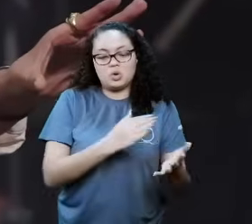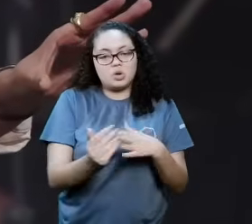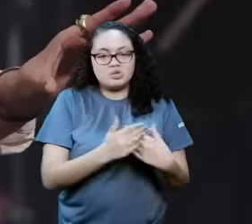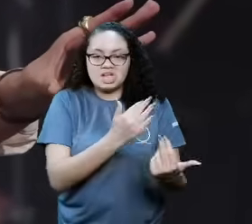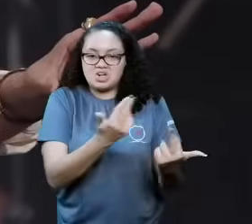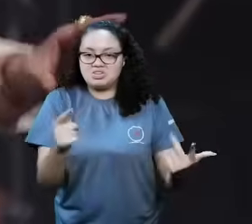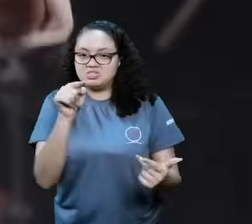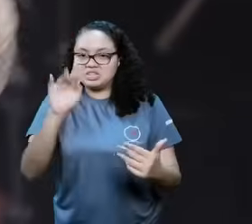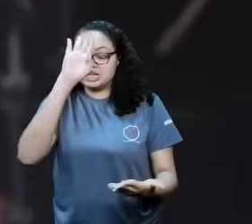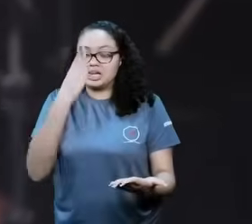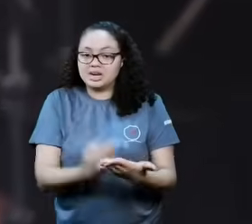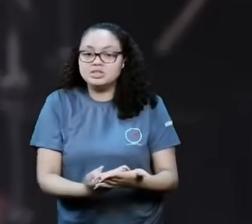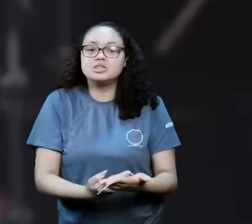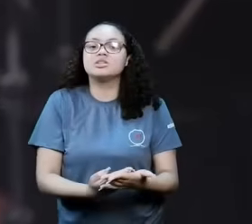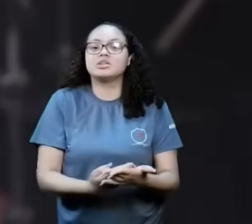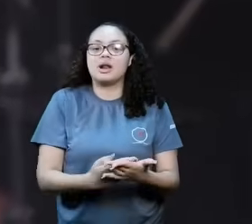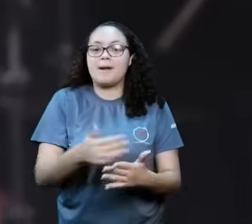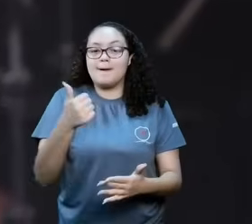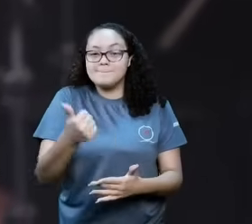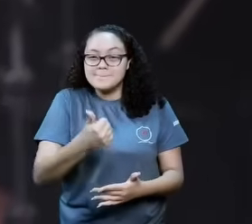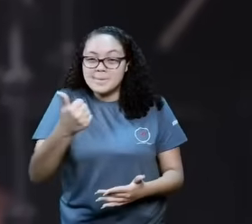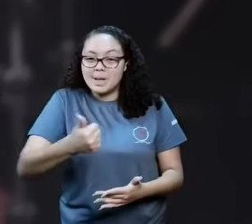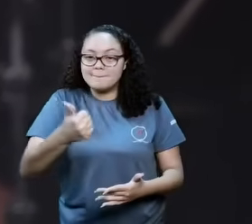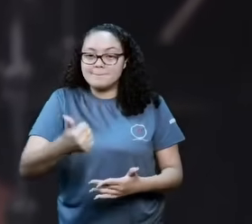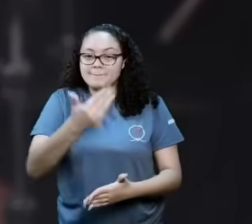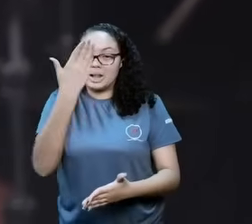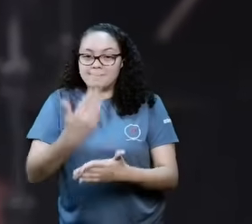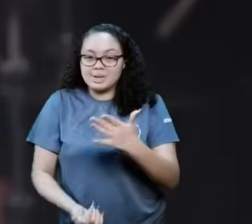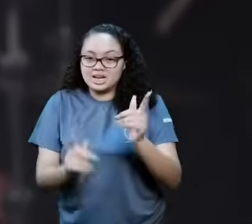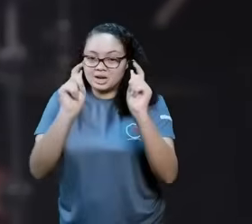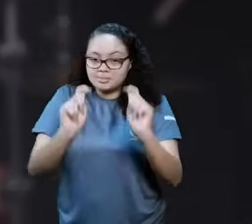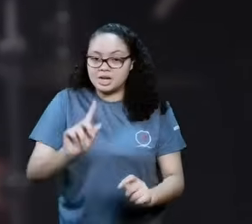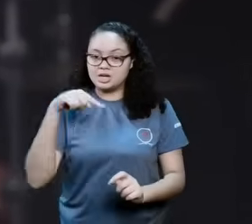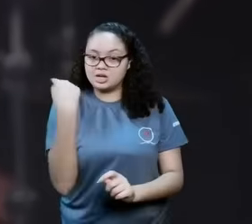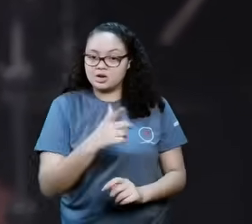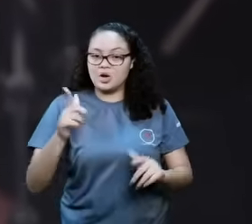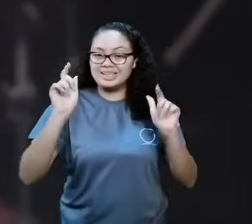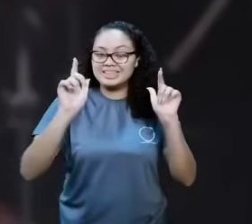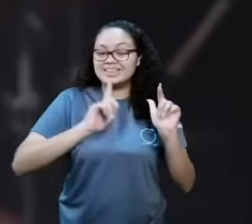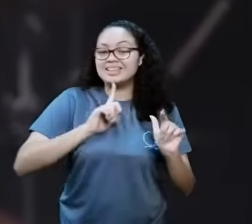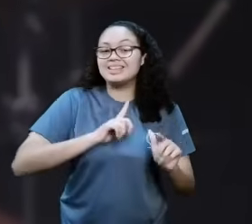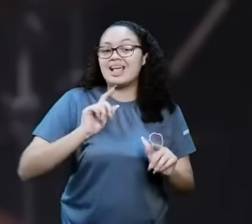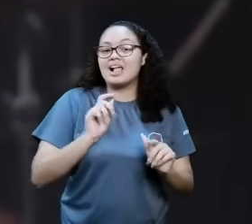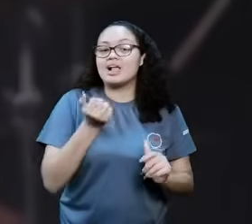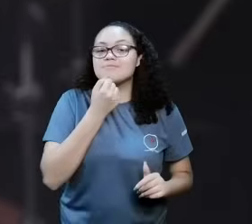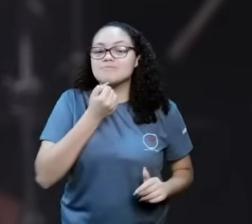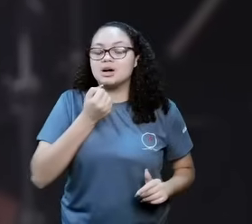você acredite, que eu digo ou não, uma das primeiras perdas de capacidade que a gente tem é a fala.